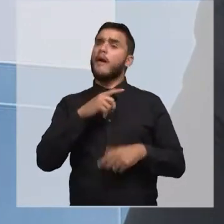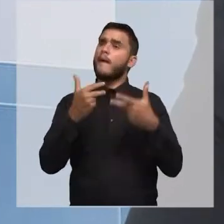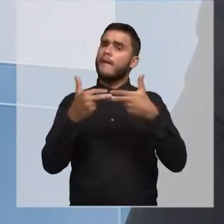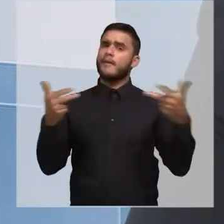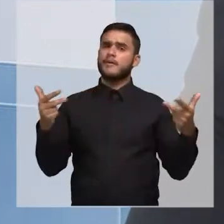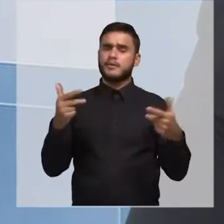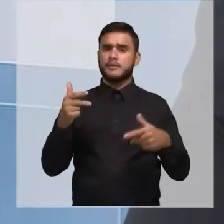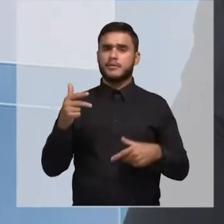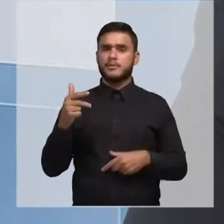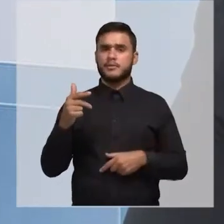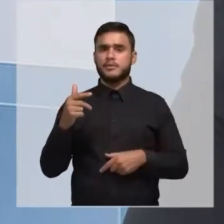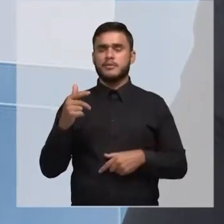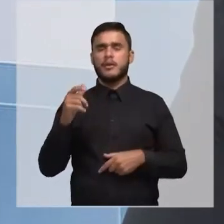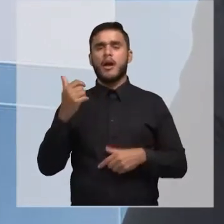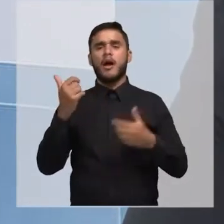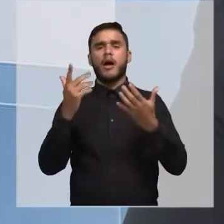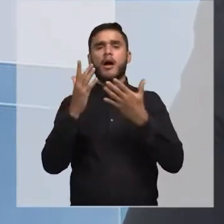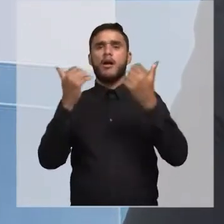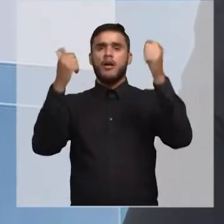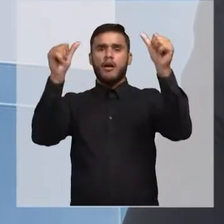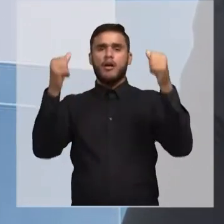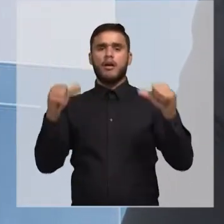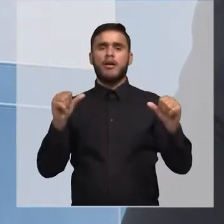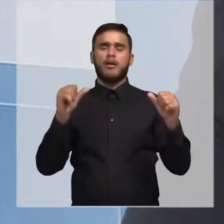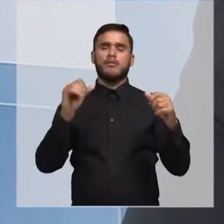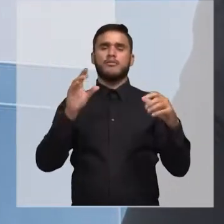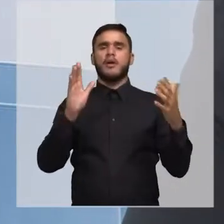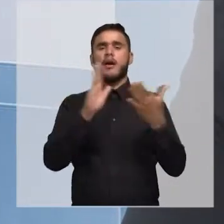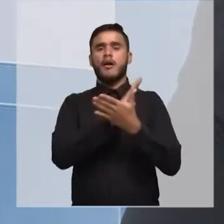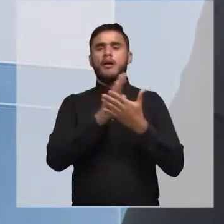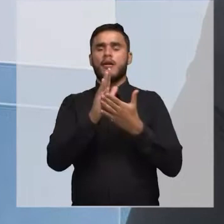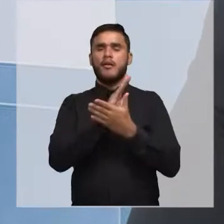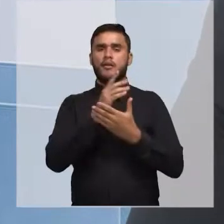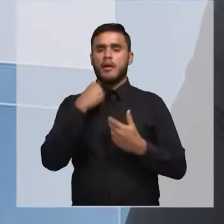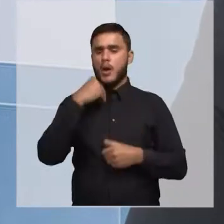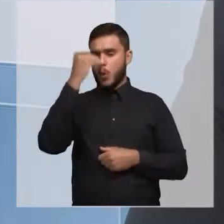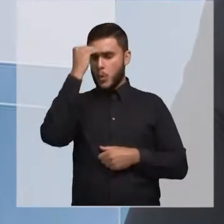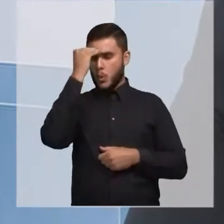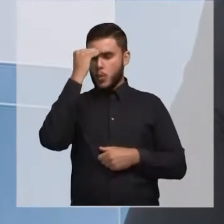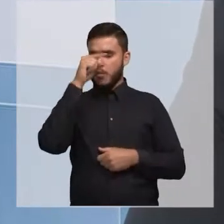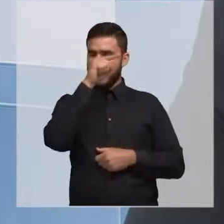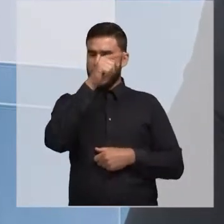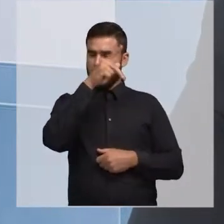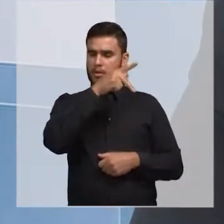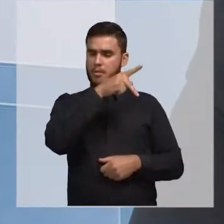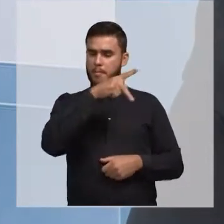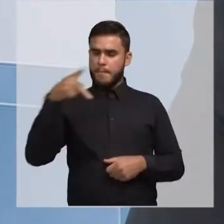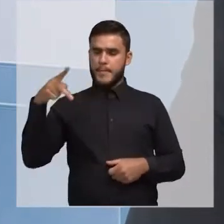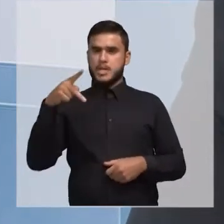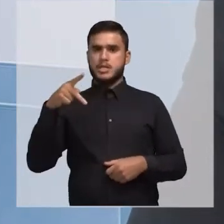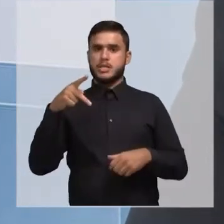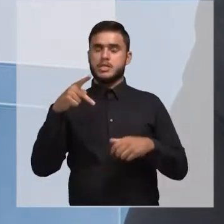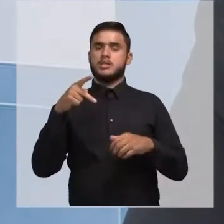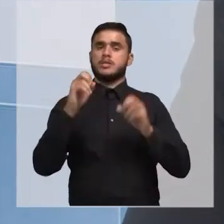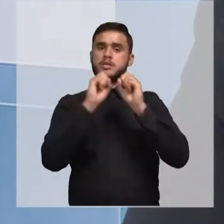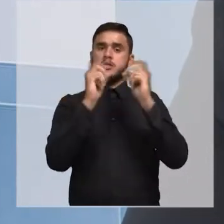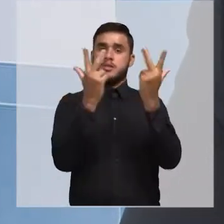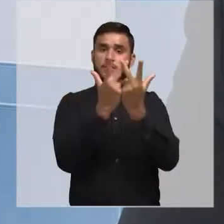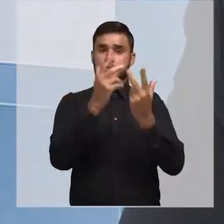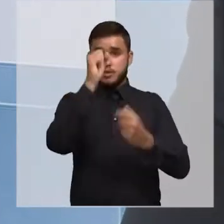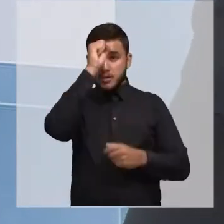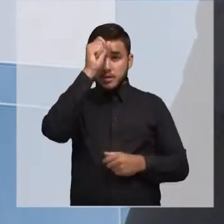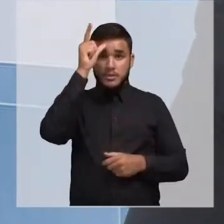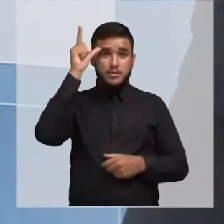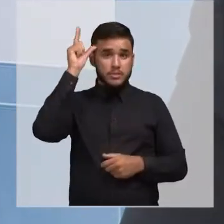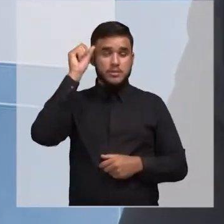como é que chama aquilo? Banners nas redes sociais, culpando aqui o presidente Salmito, inclusive numa rede social que eu coordeno